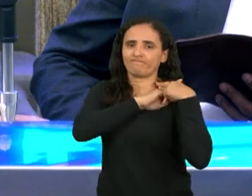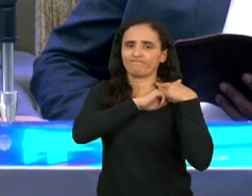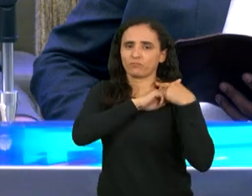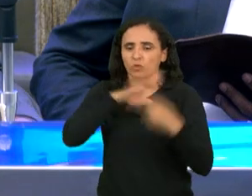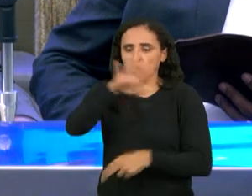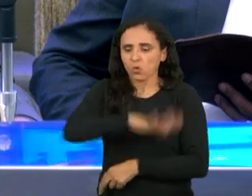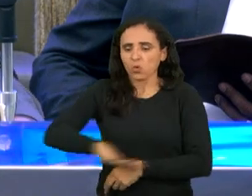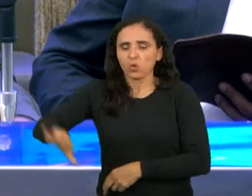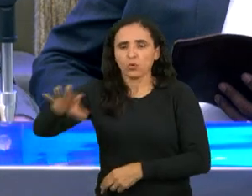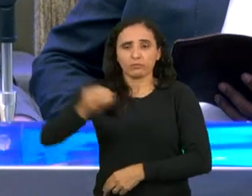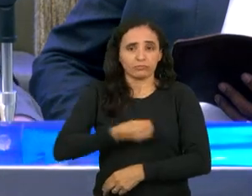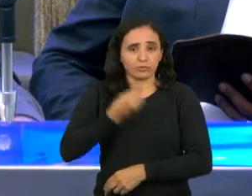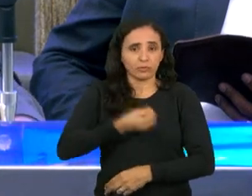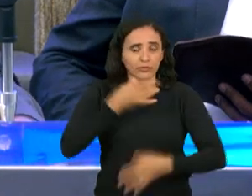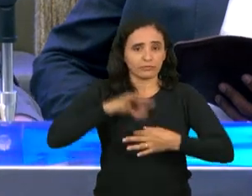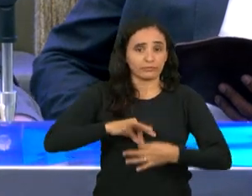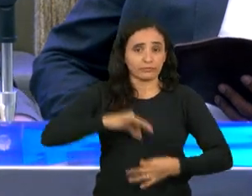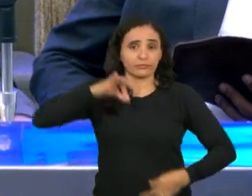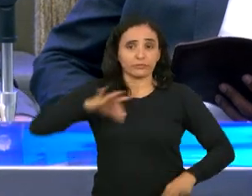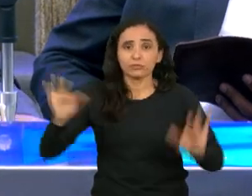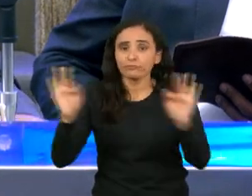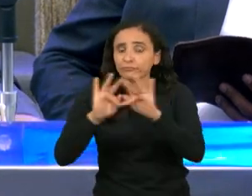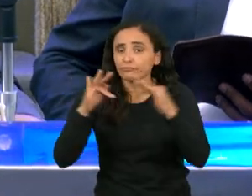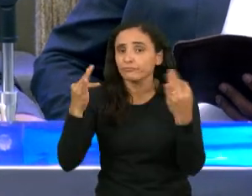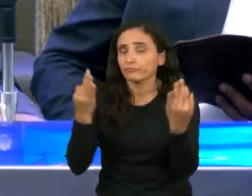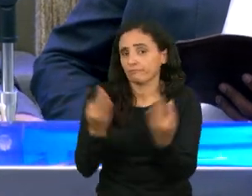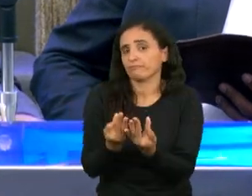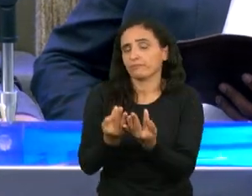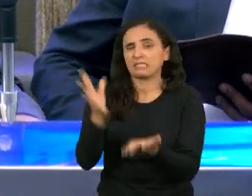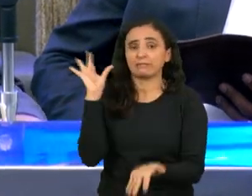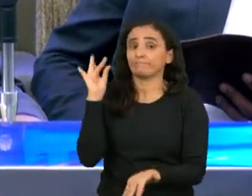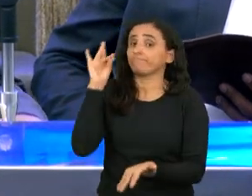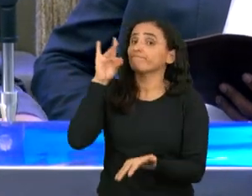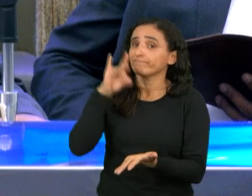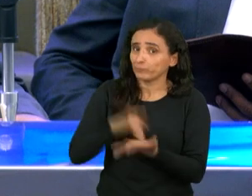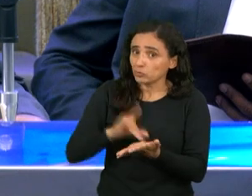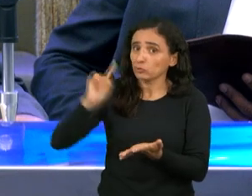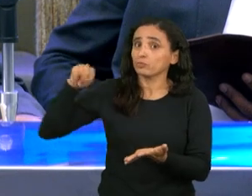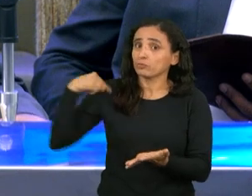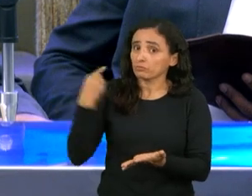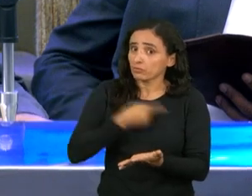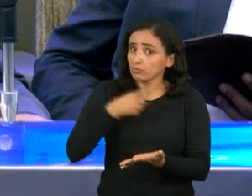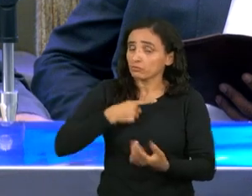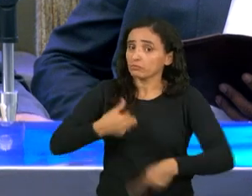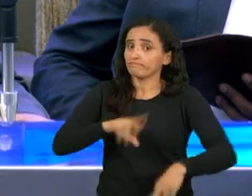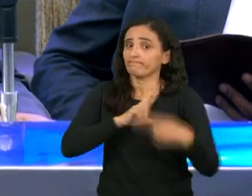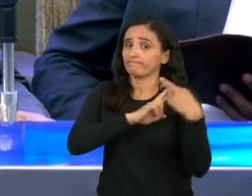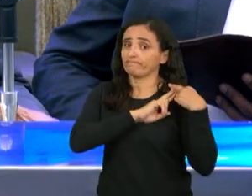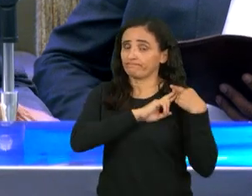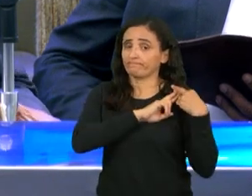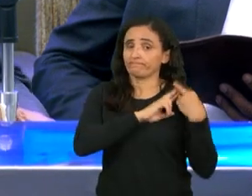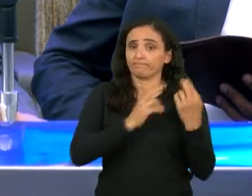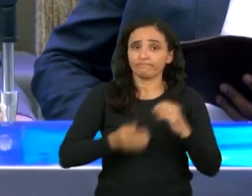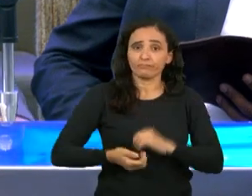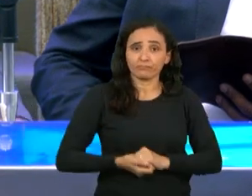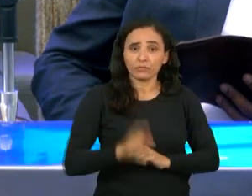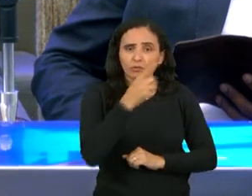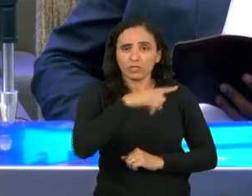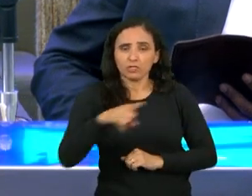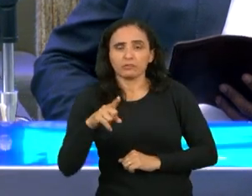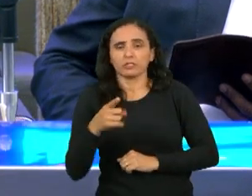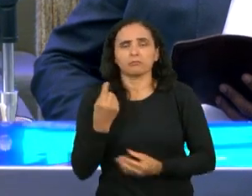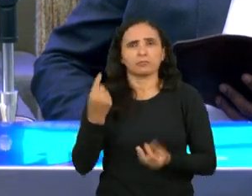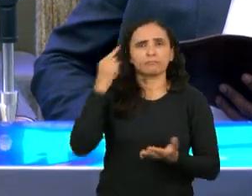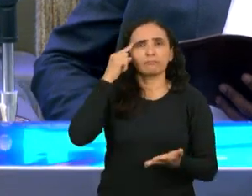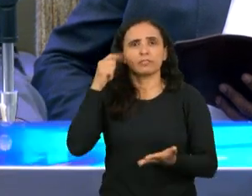espiritual da nossa casa da nossa família nós temos que não é isso tem essa iniciativa